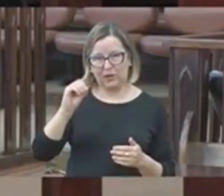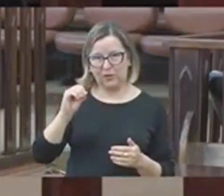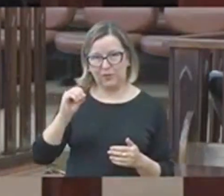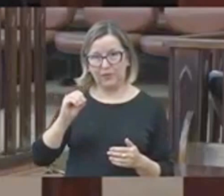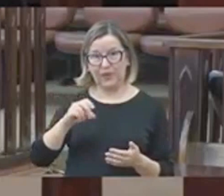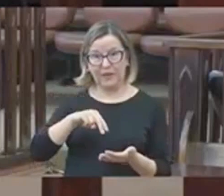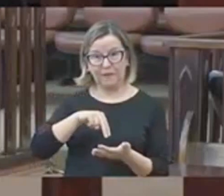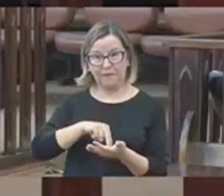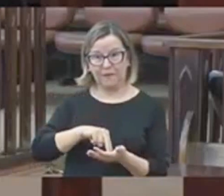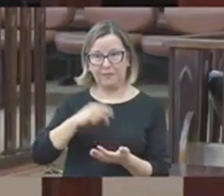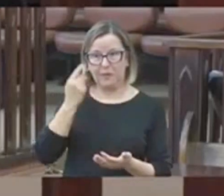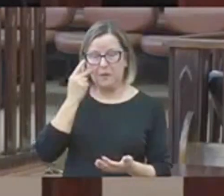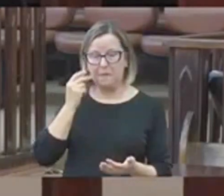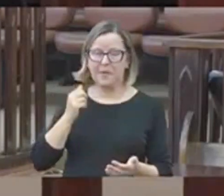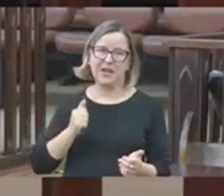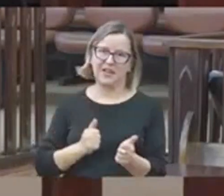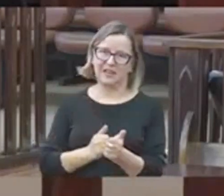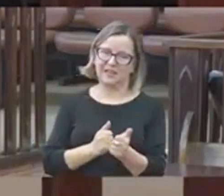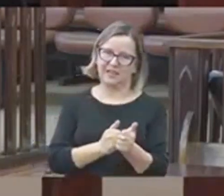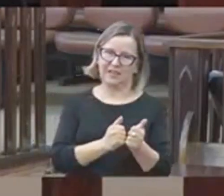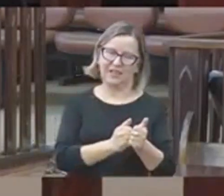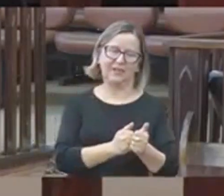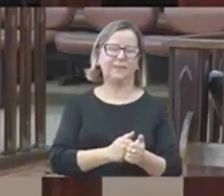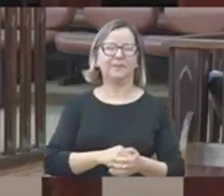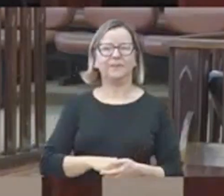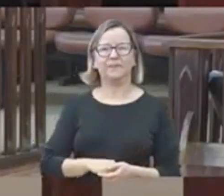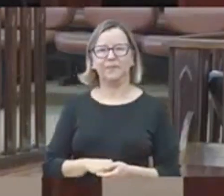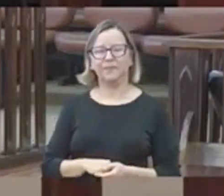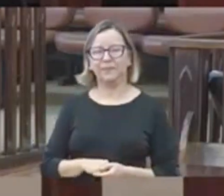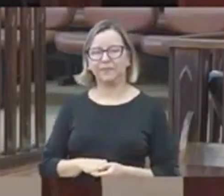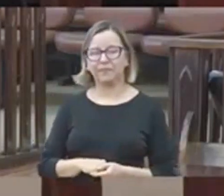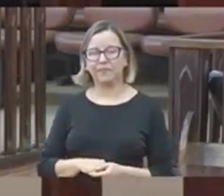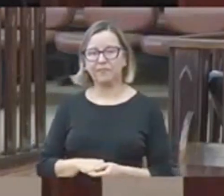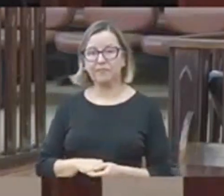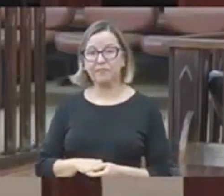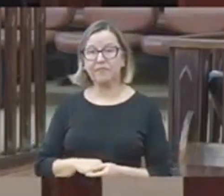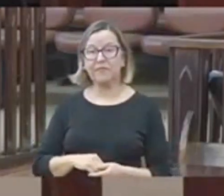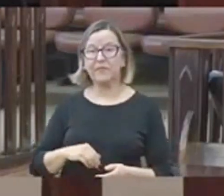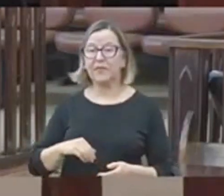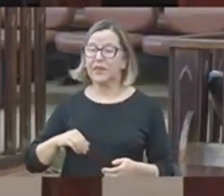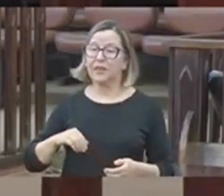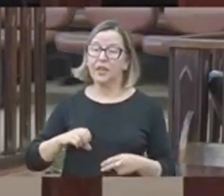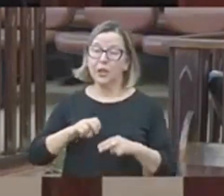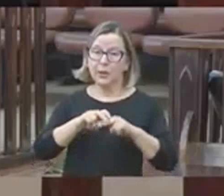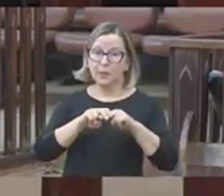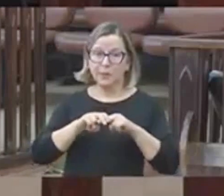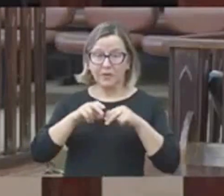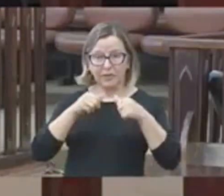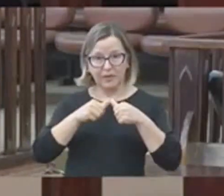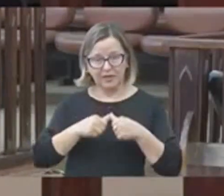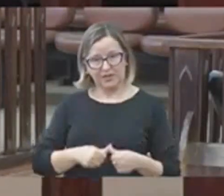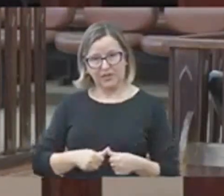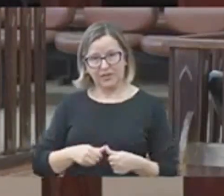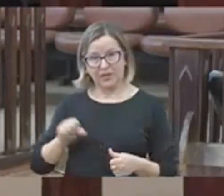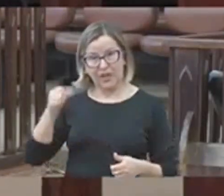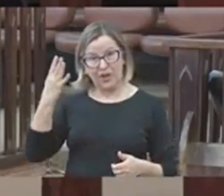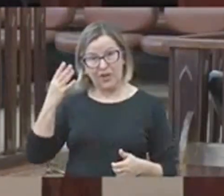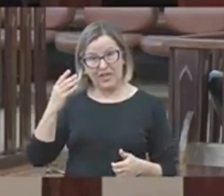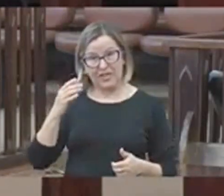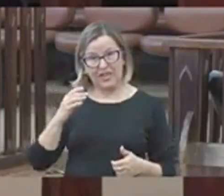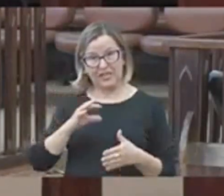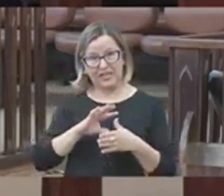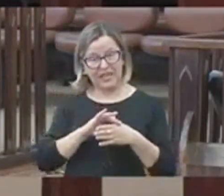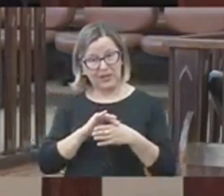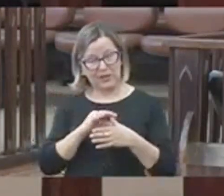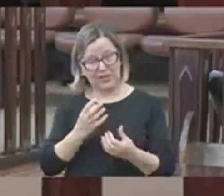O quadro se torna caótico, resultando em doenças emocionais, abandono, adultério, perda